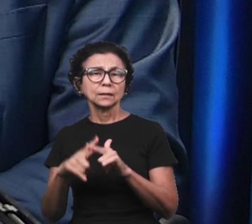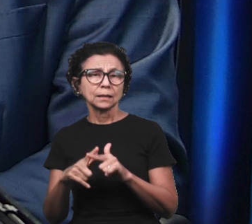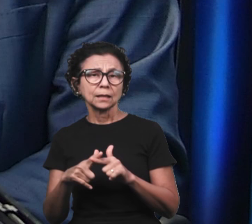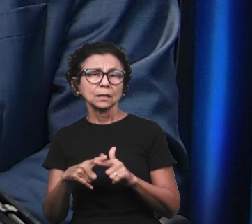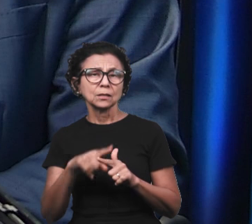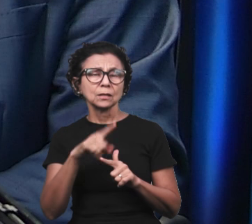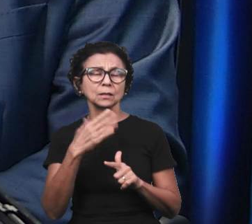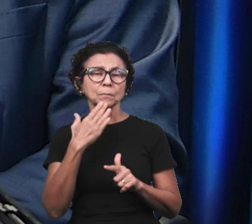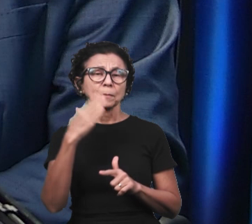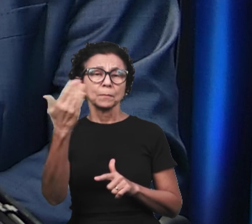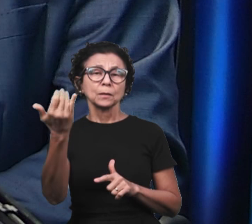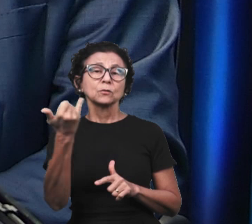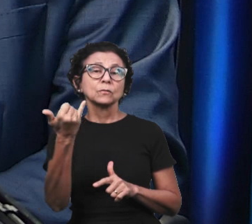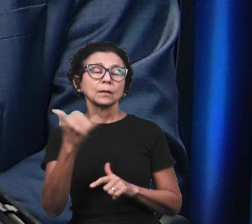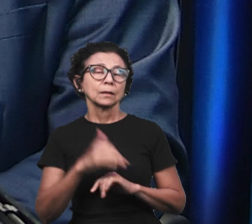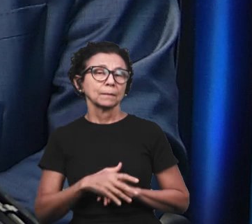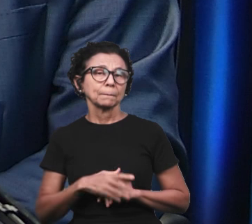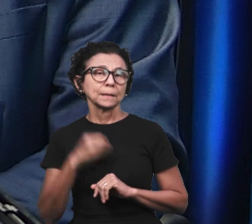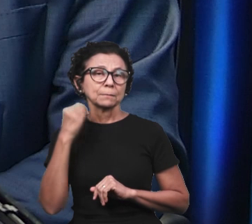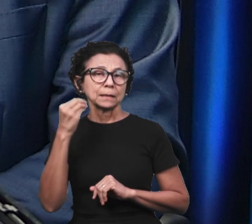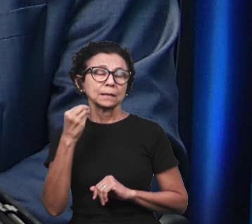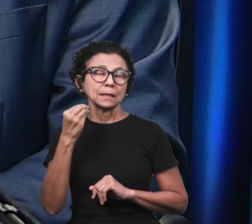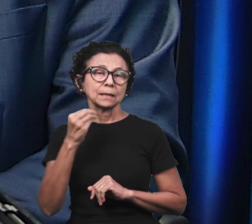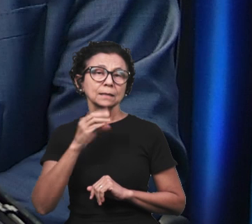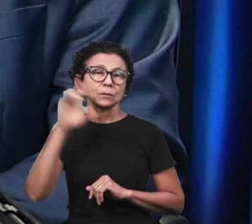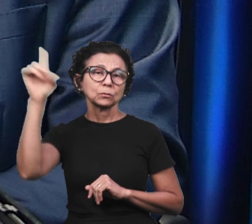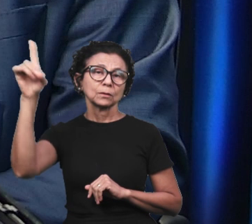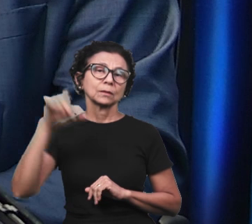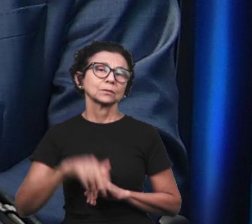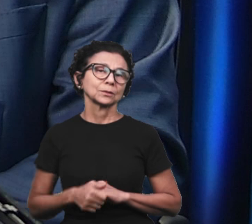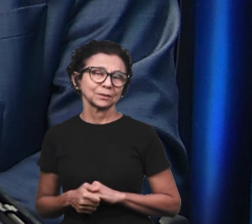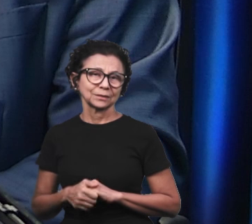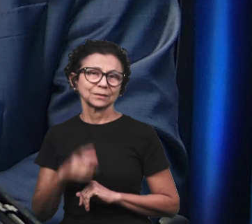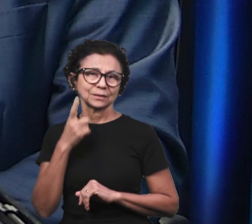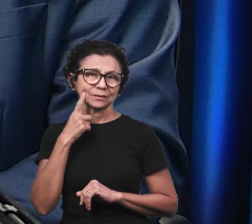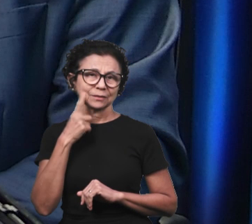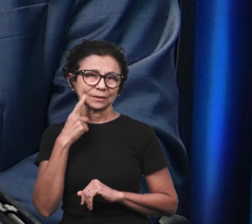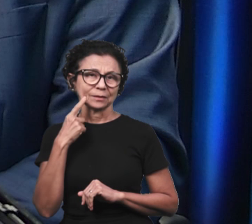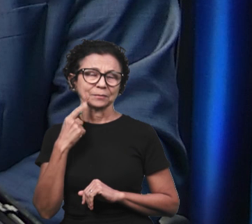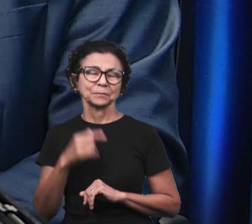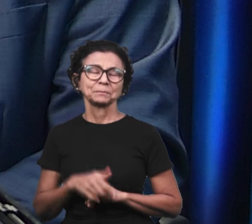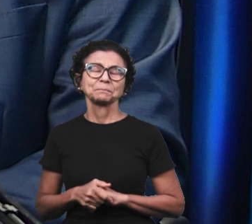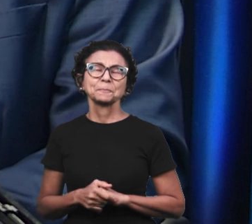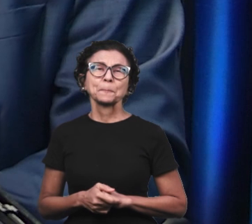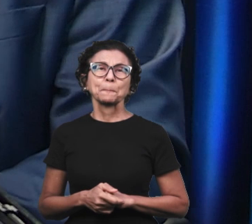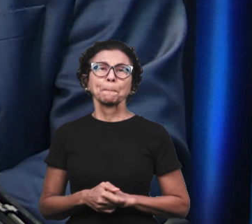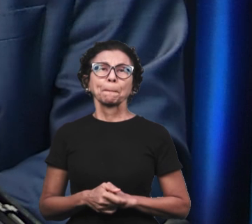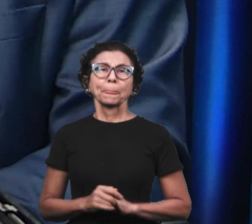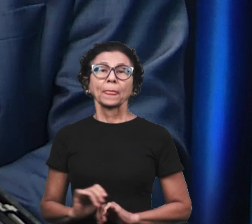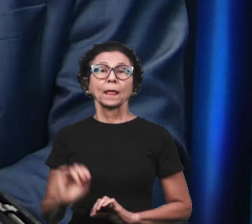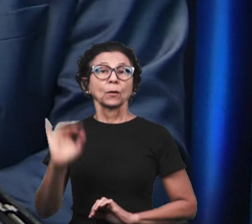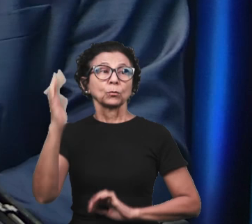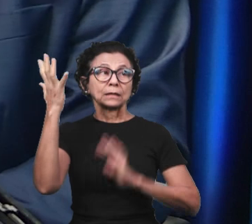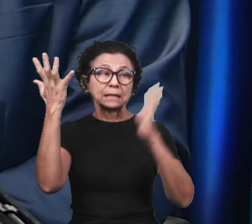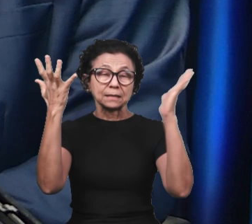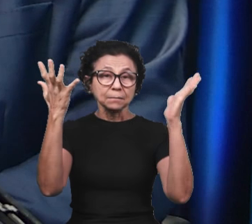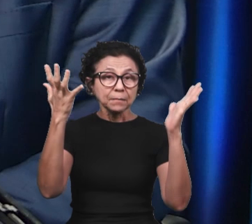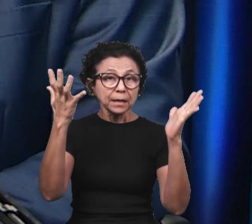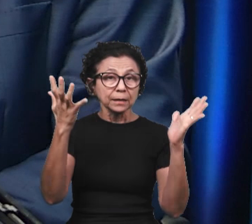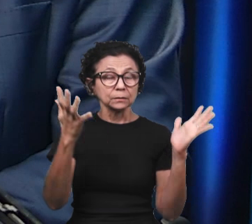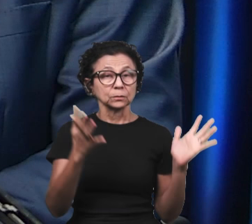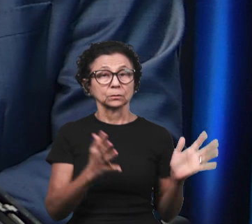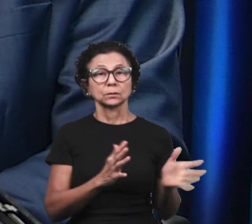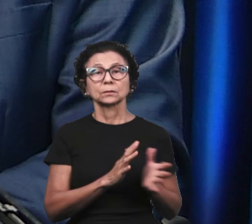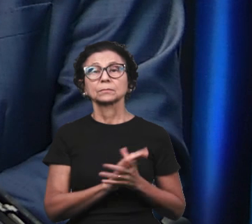com Deus. Você vai ver, toda a igreja tem experiências maravilhosas com Deus. Então são sinais que evidenciam